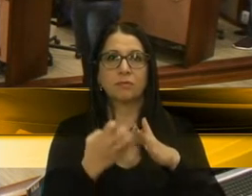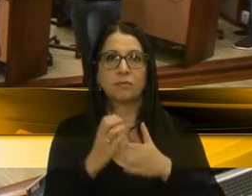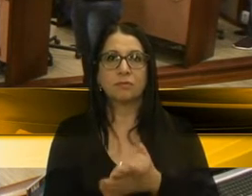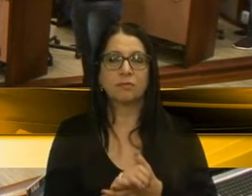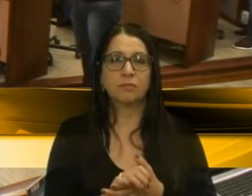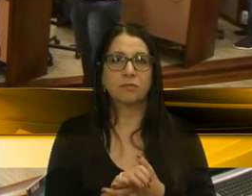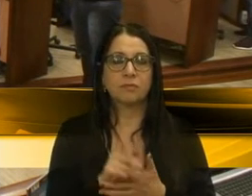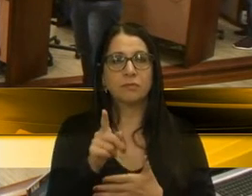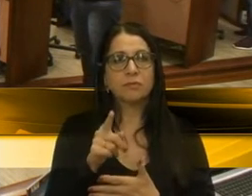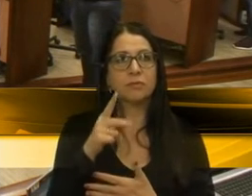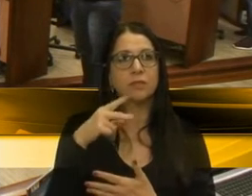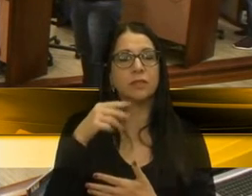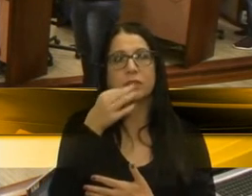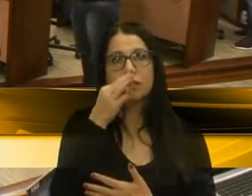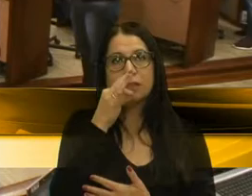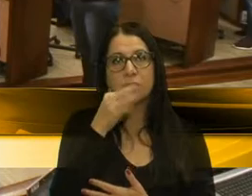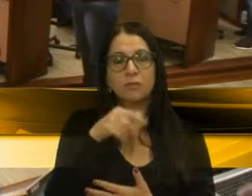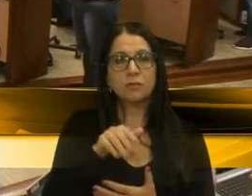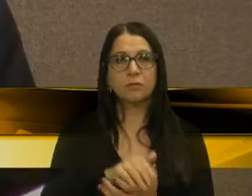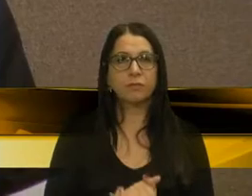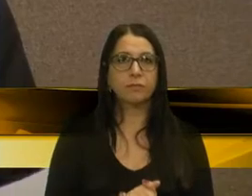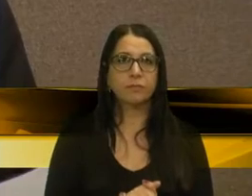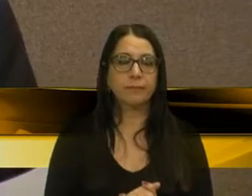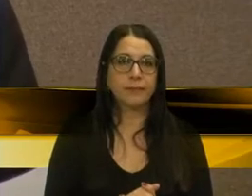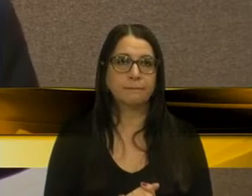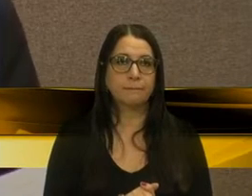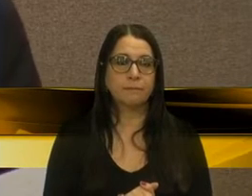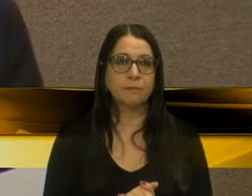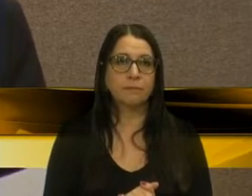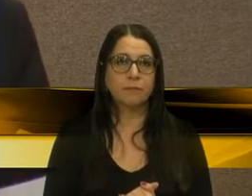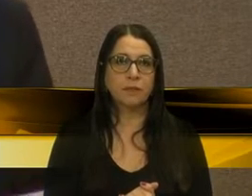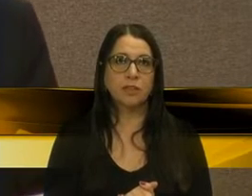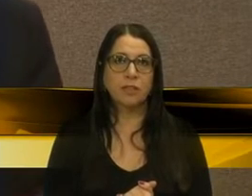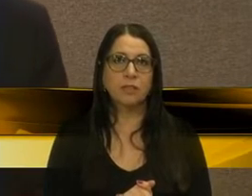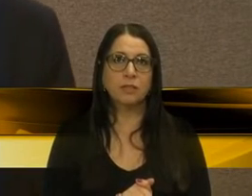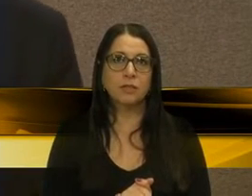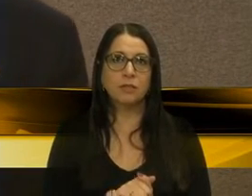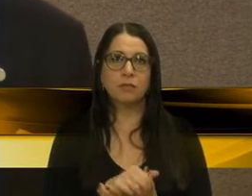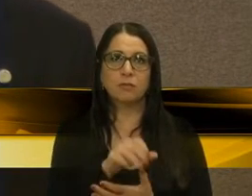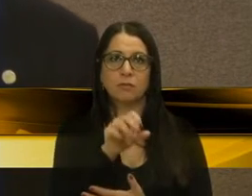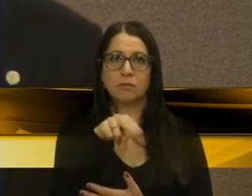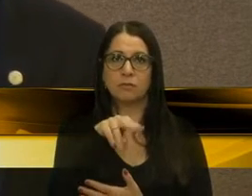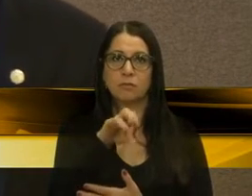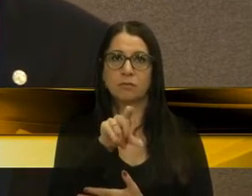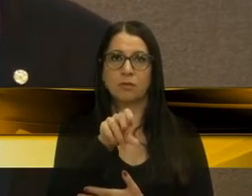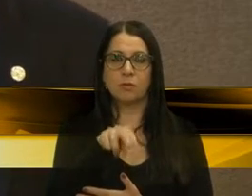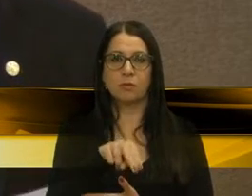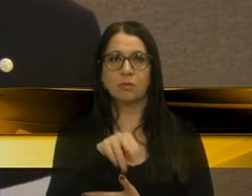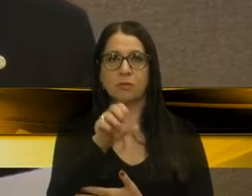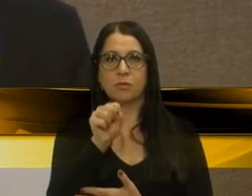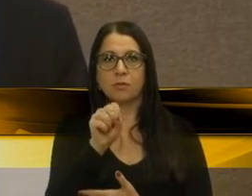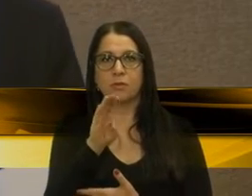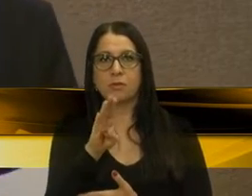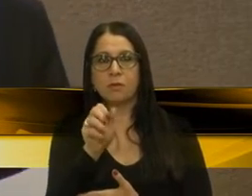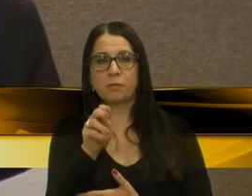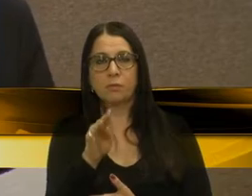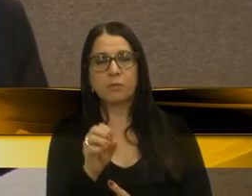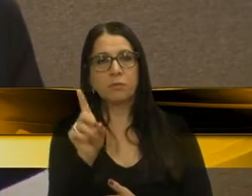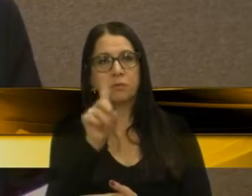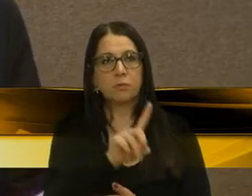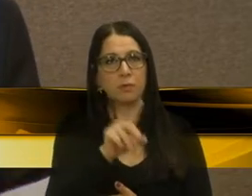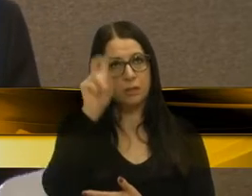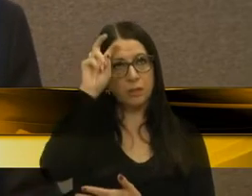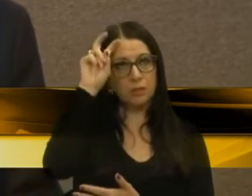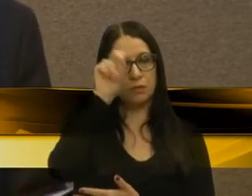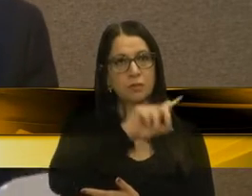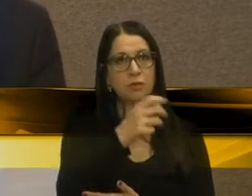senhor presidente. da nossa cidade de Caxias do Sul. O senhor então Nelson Sbabo, Peço uma faleceu na parte. quinta-feira, dia 6 do 6,